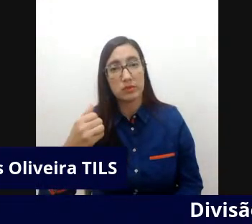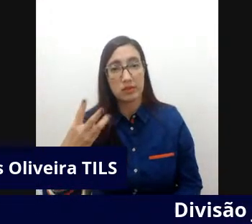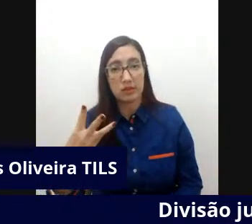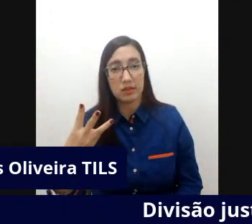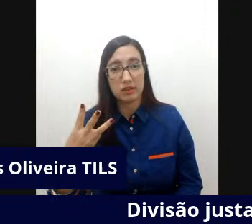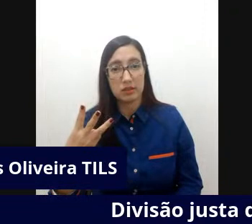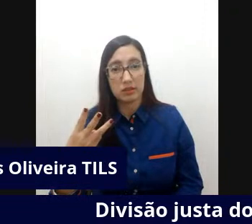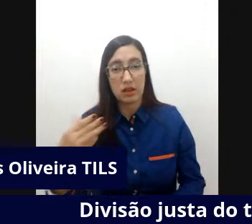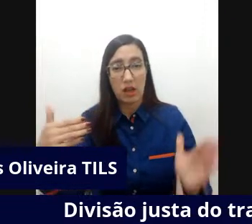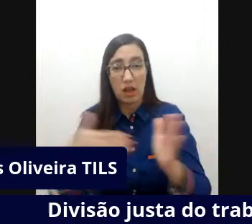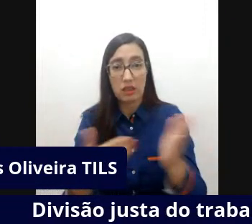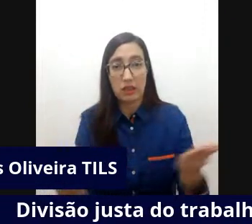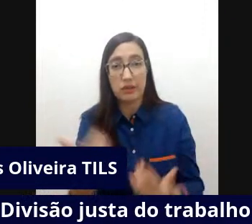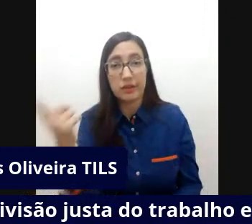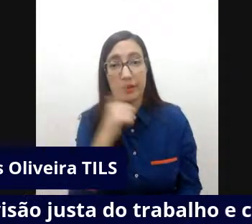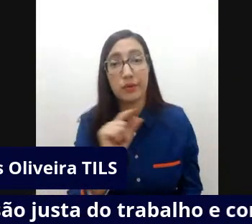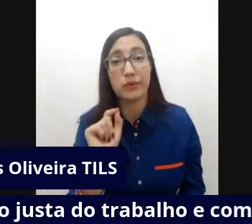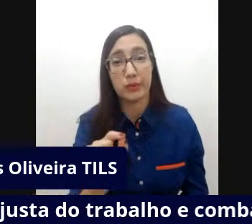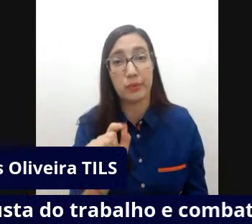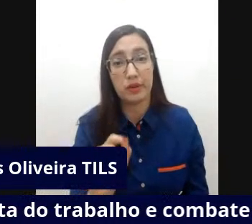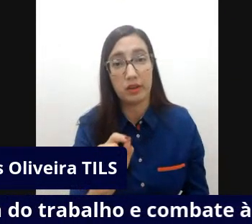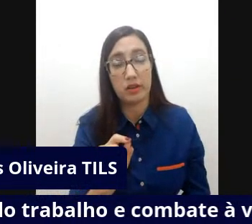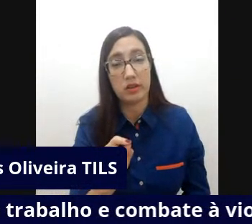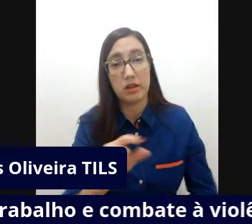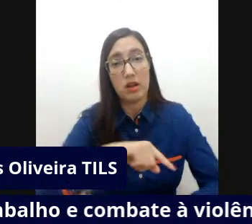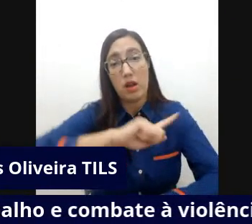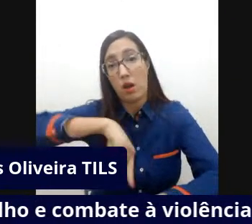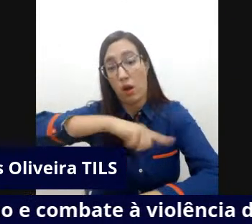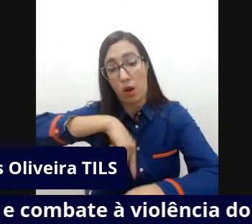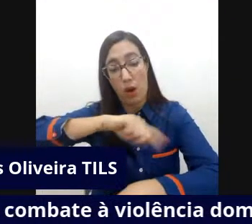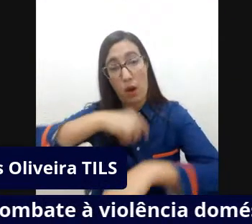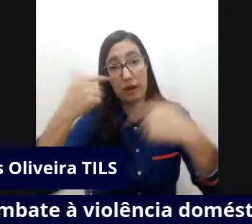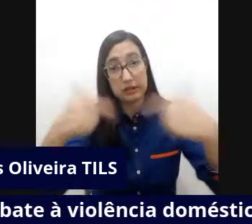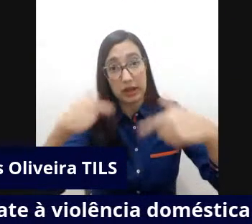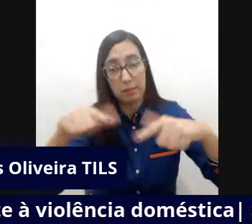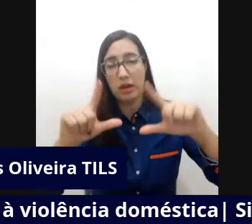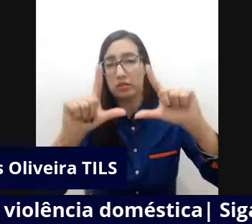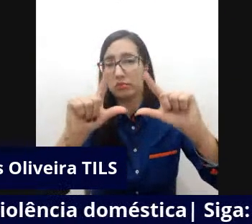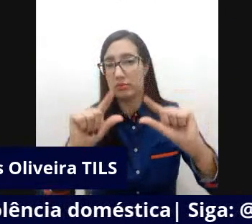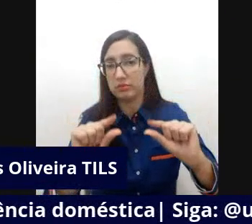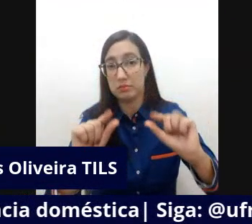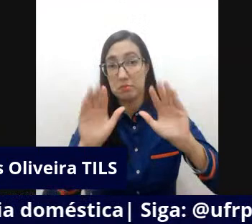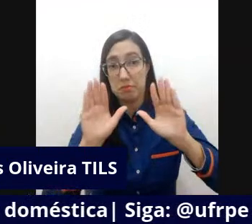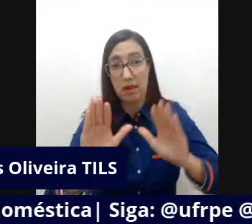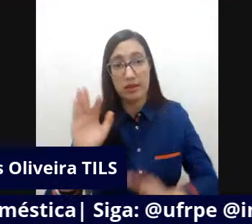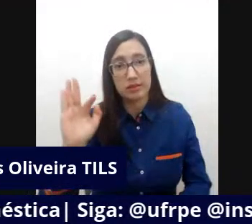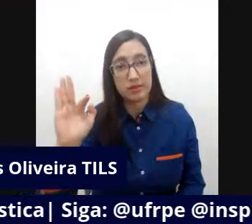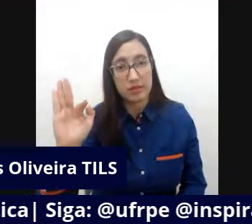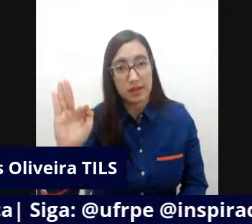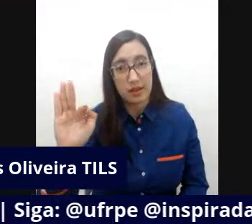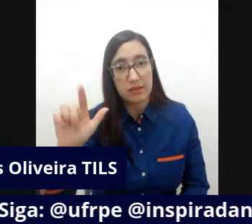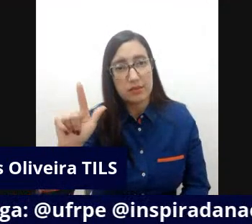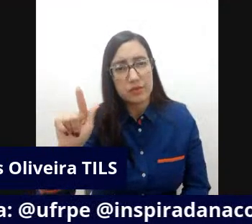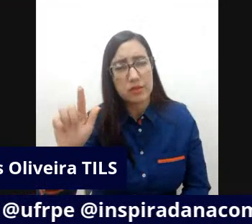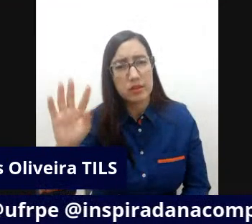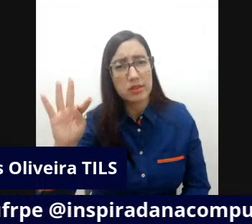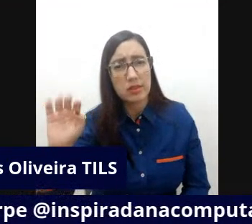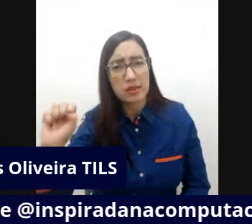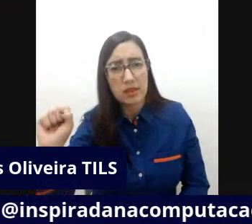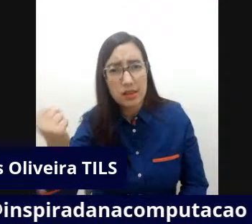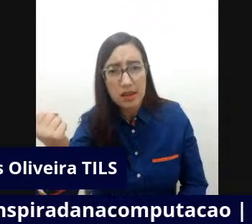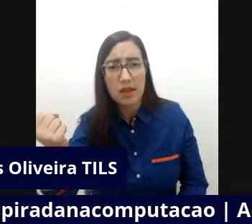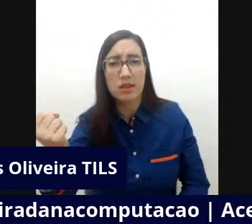foi a jornada de trabalho e o que já tínhamos. Mas FGTS, o abono família,